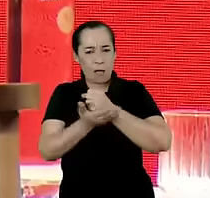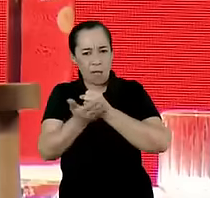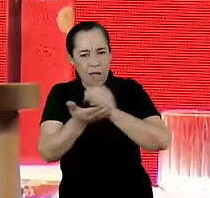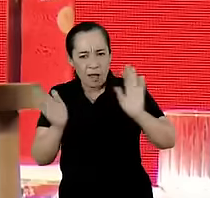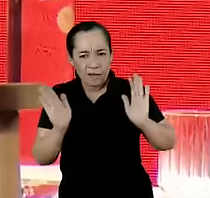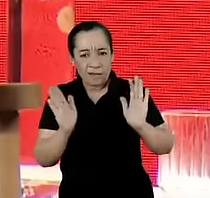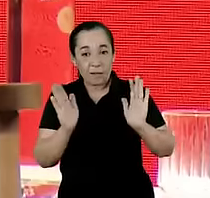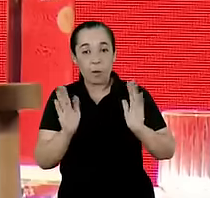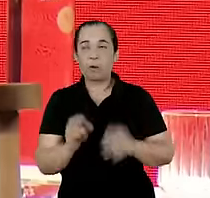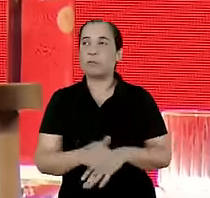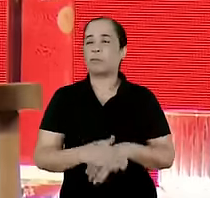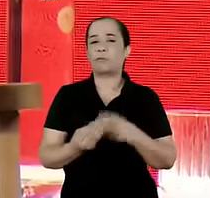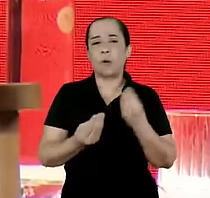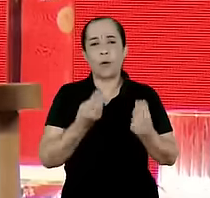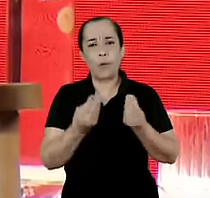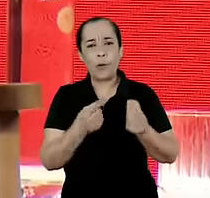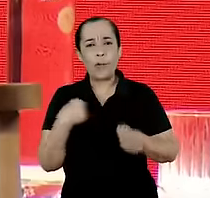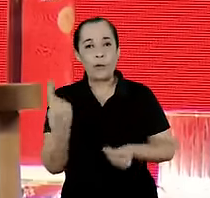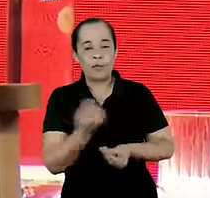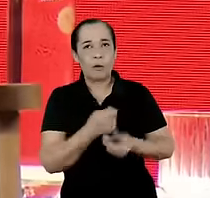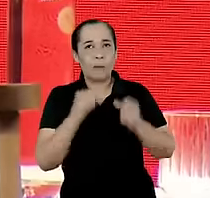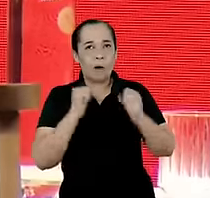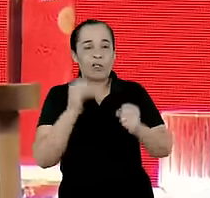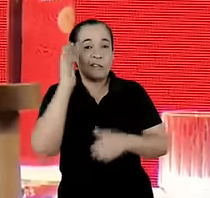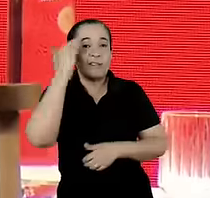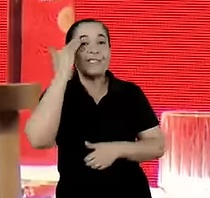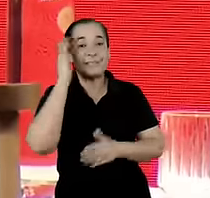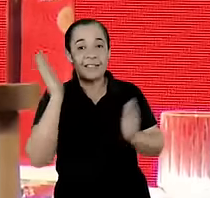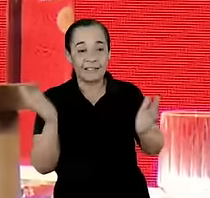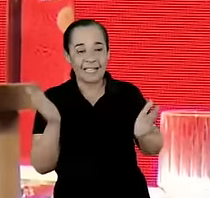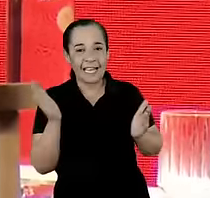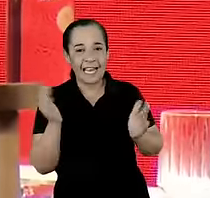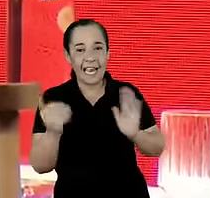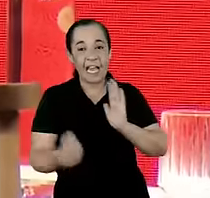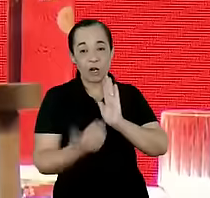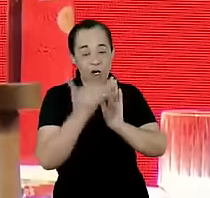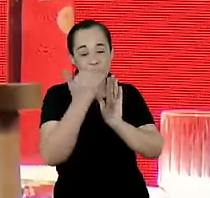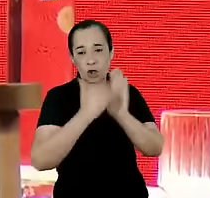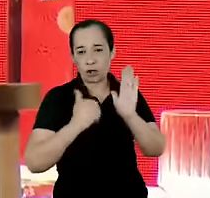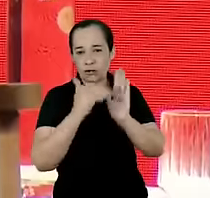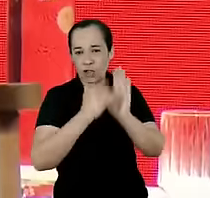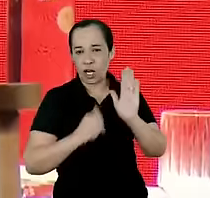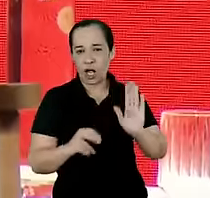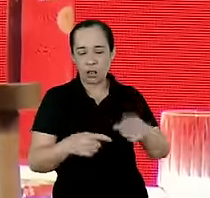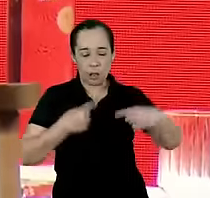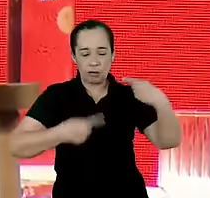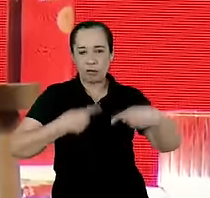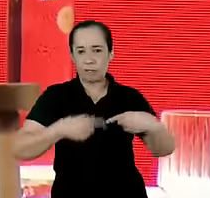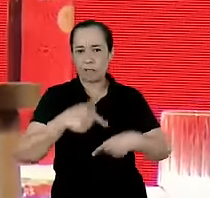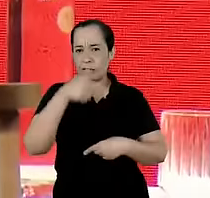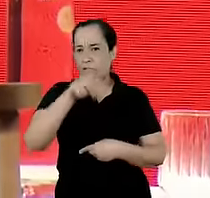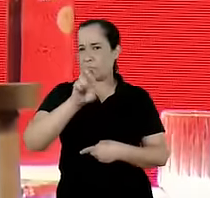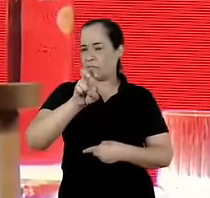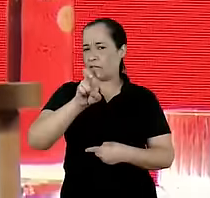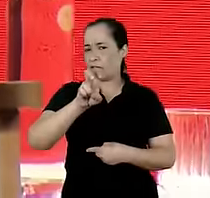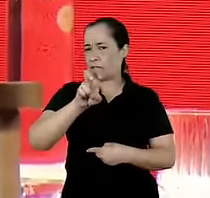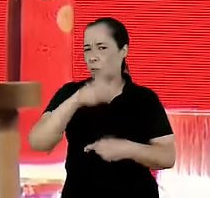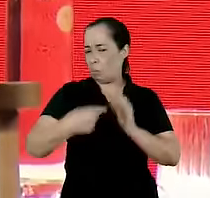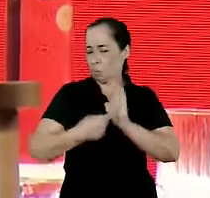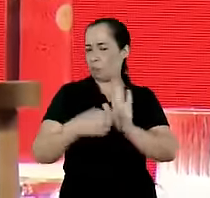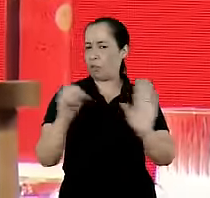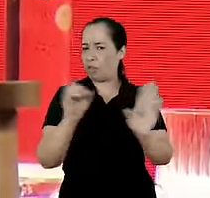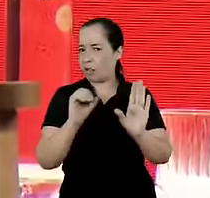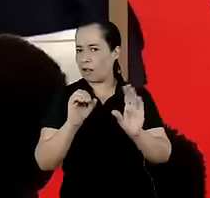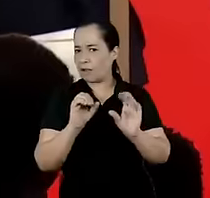enfim como é que a gente deveria entender essa retirada do debate de 75 e também não aparecer em eventuais condições para